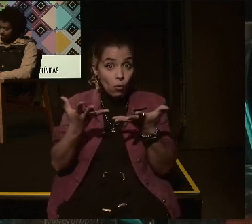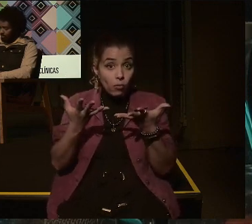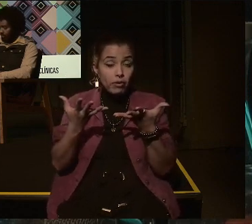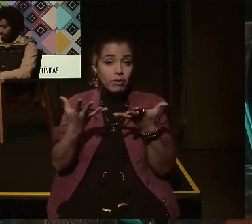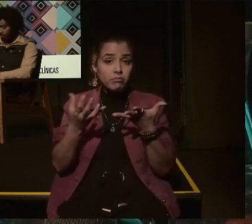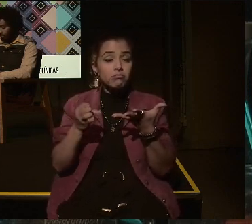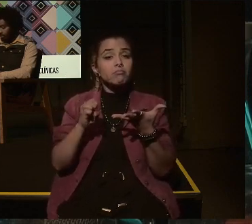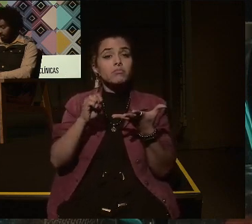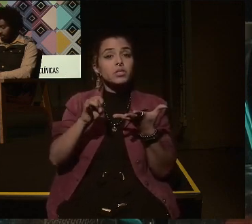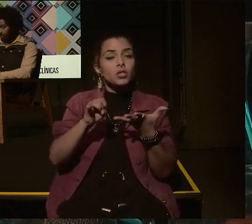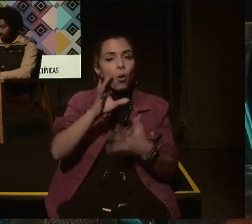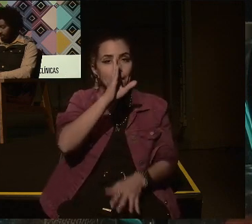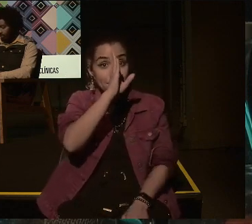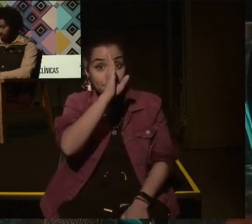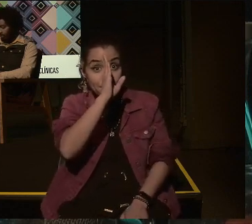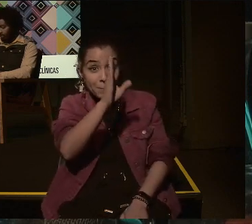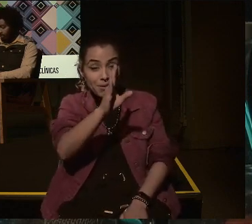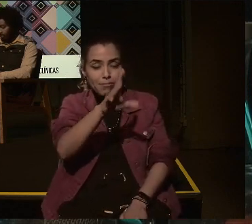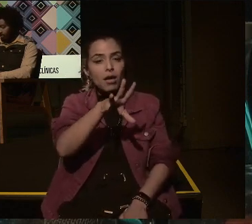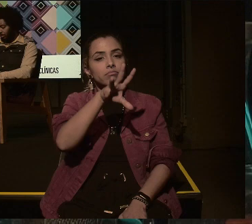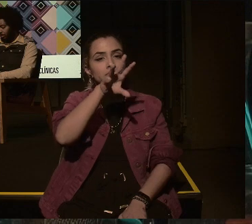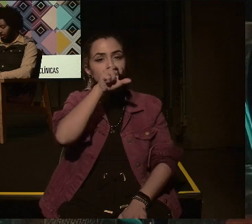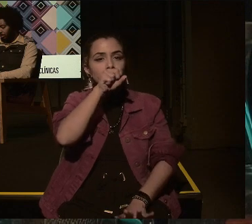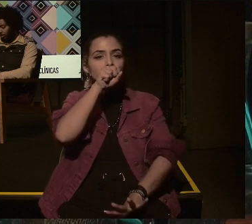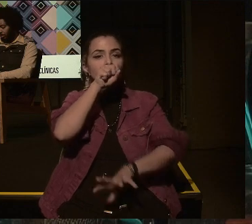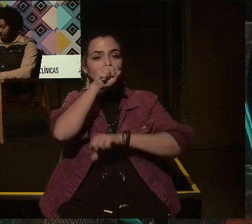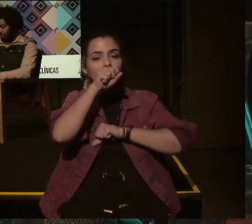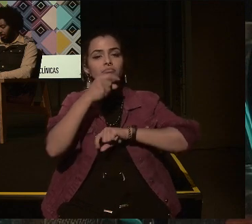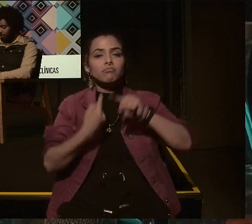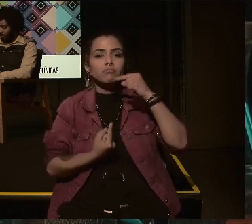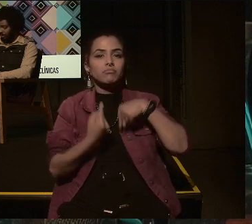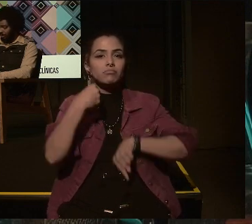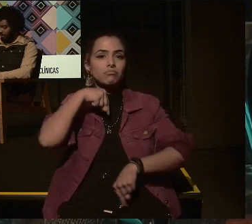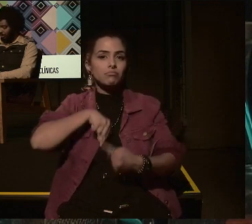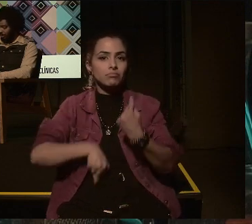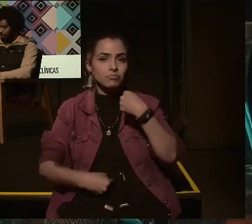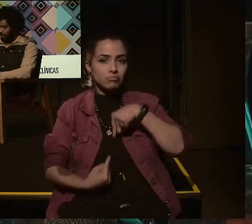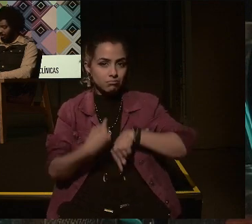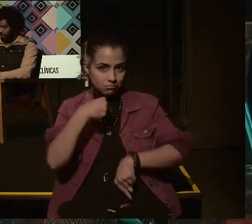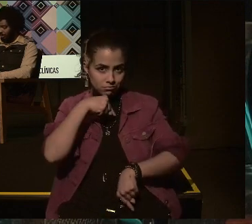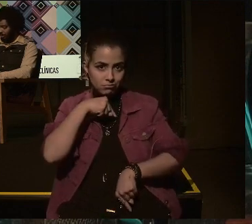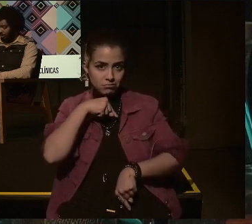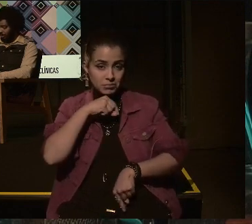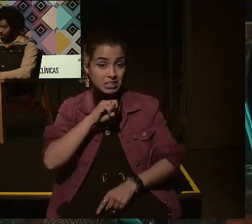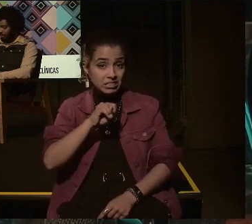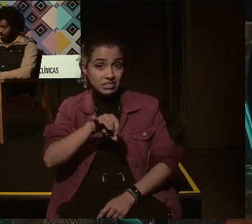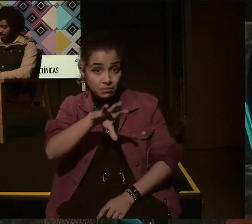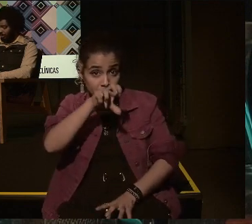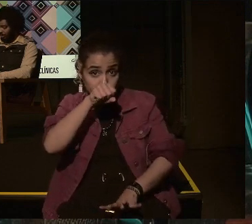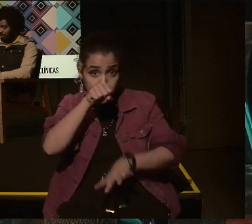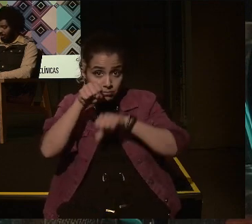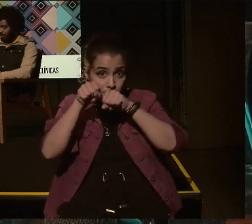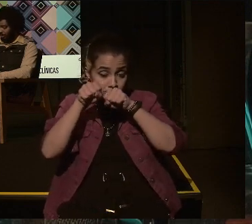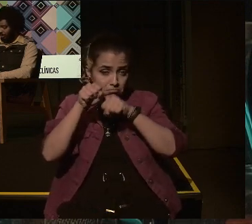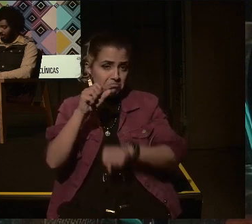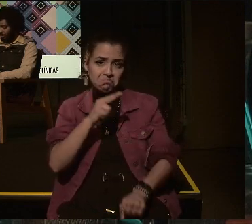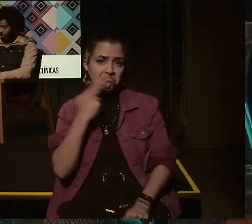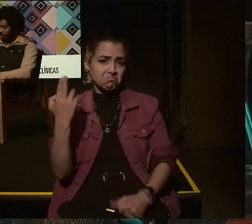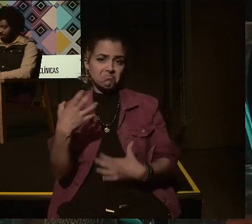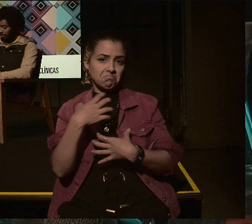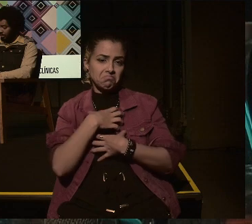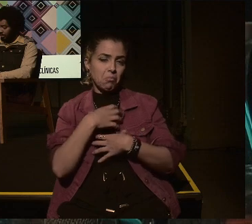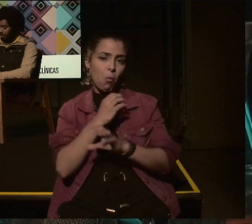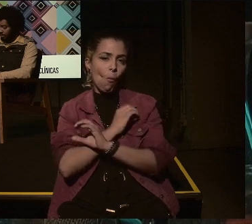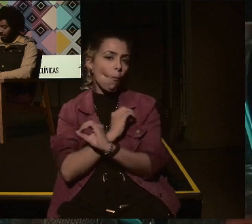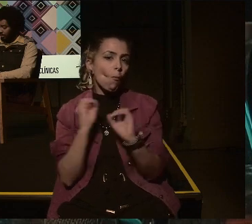se o essencial da respiração estiver ativado. Do contrário, eu não sinto.